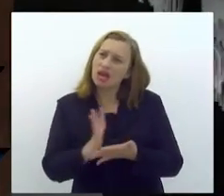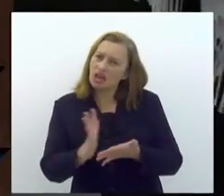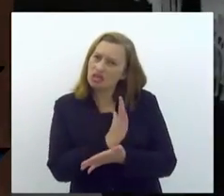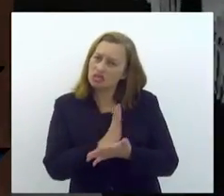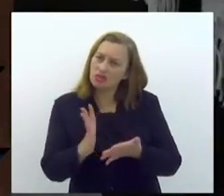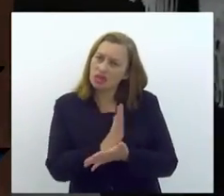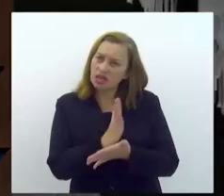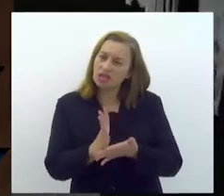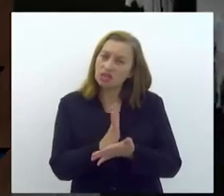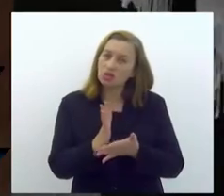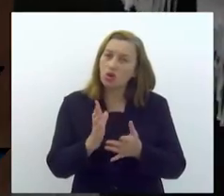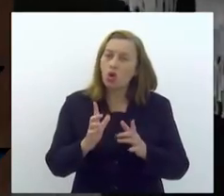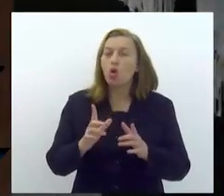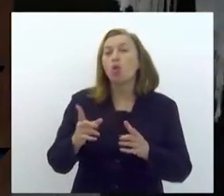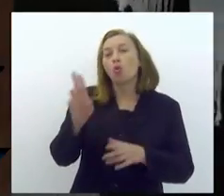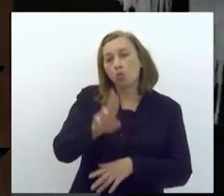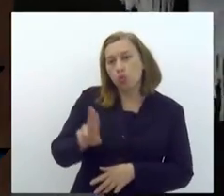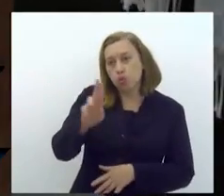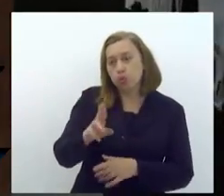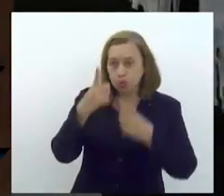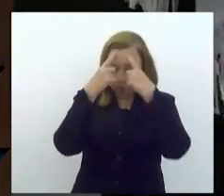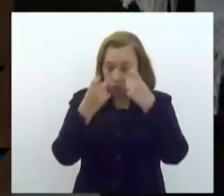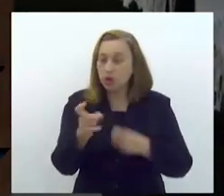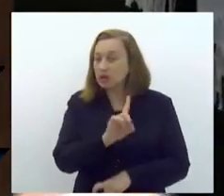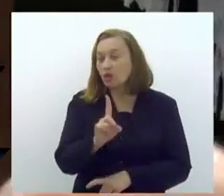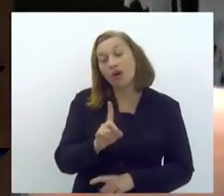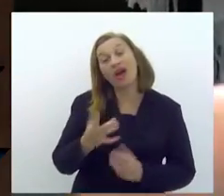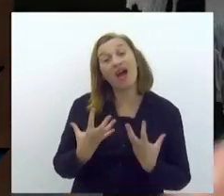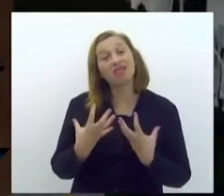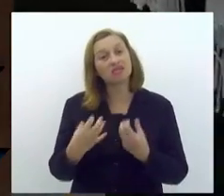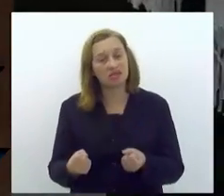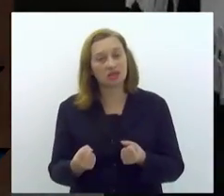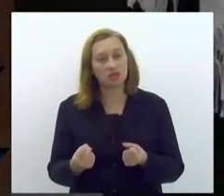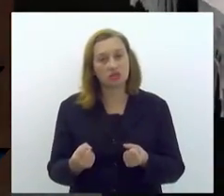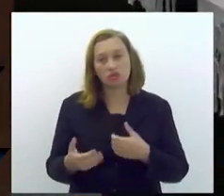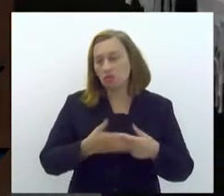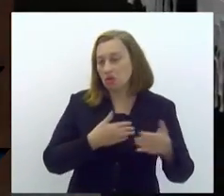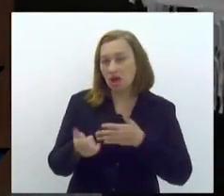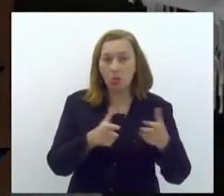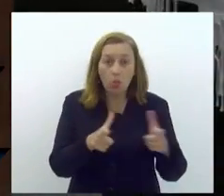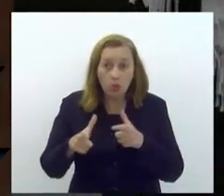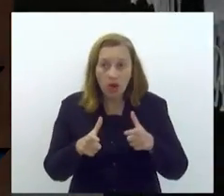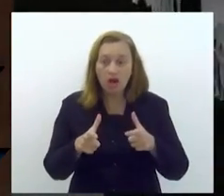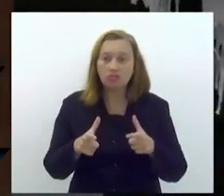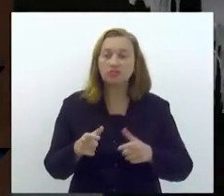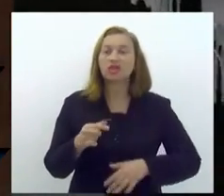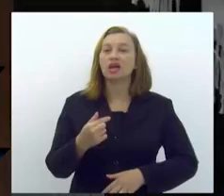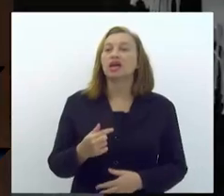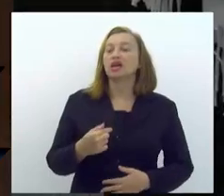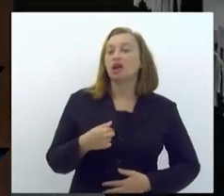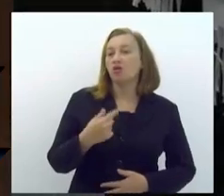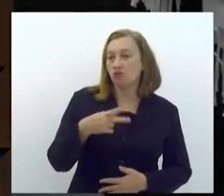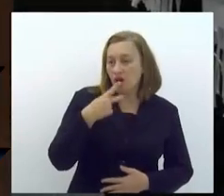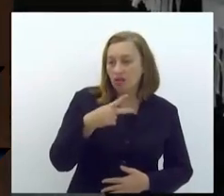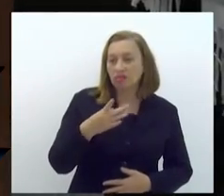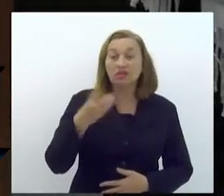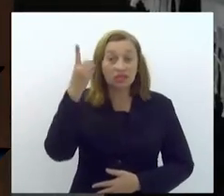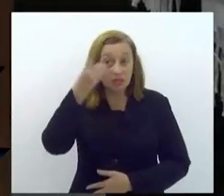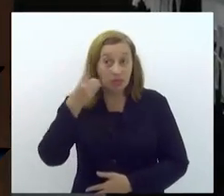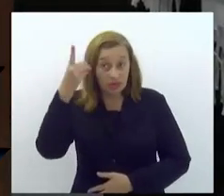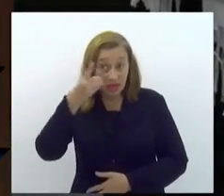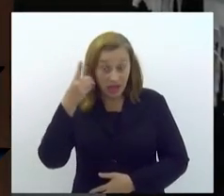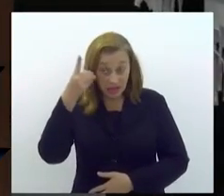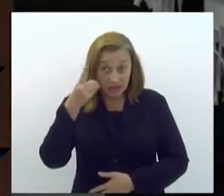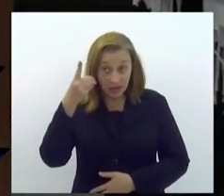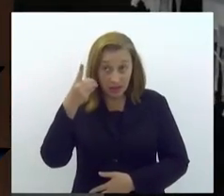da agressividade que não é admissível em âmbito nenhum e aqui o reitero e é deputada Marina também